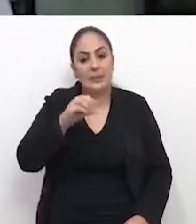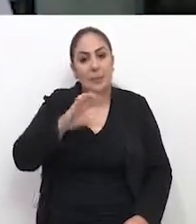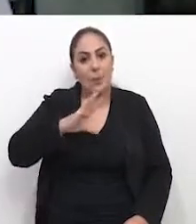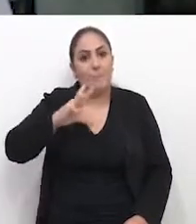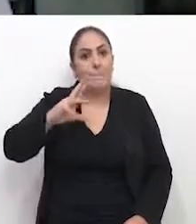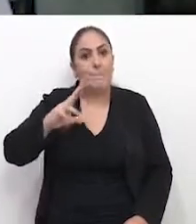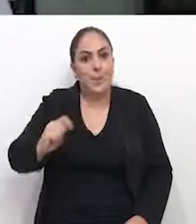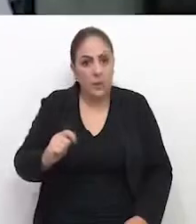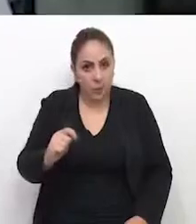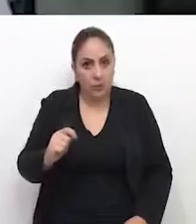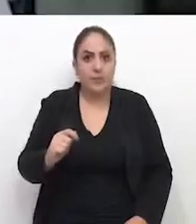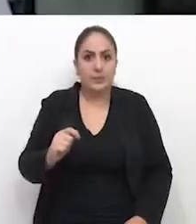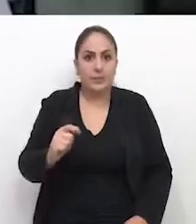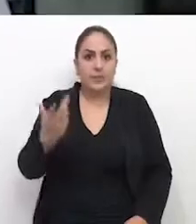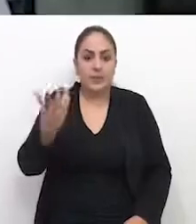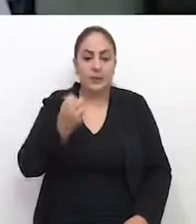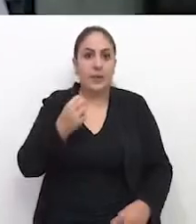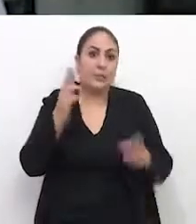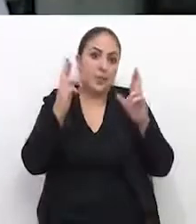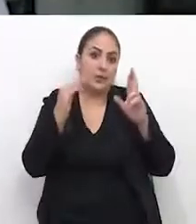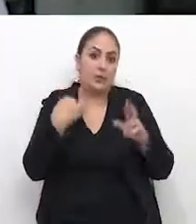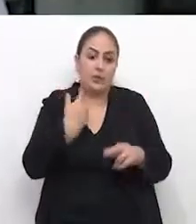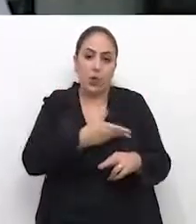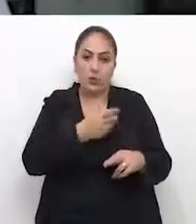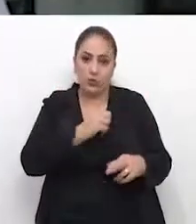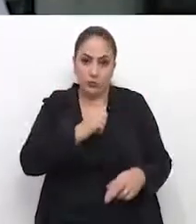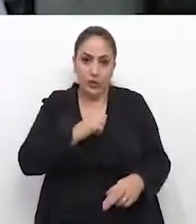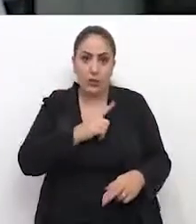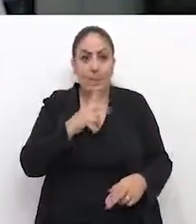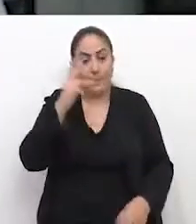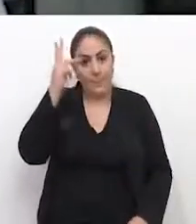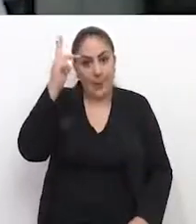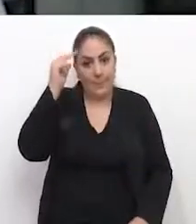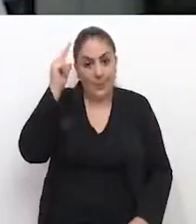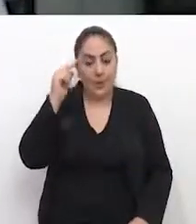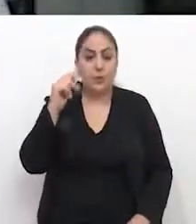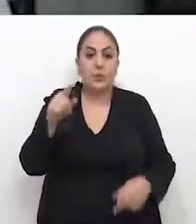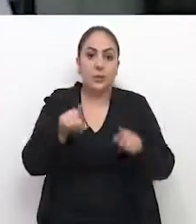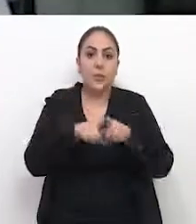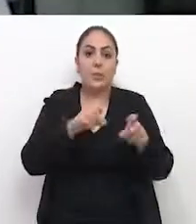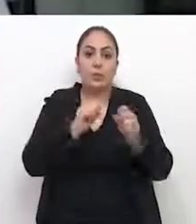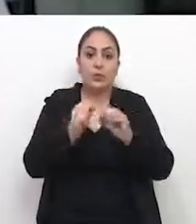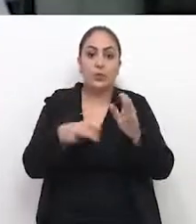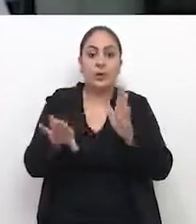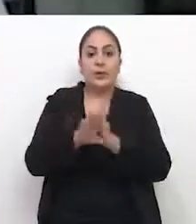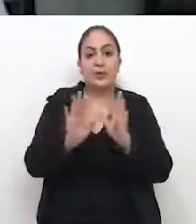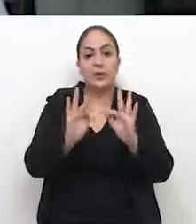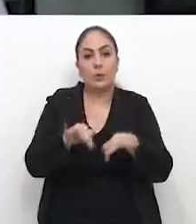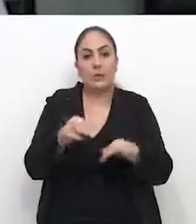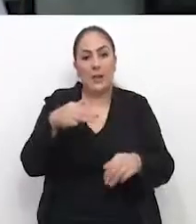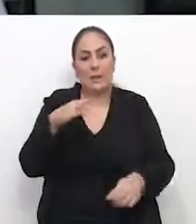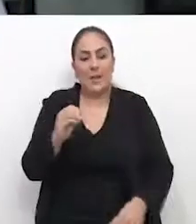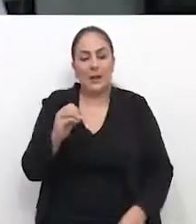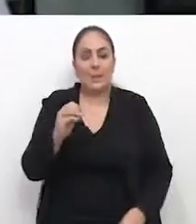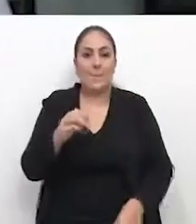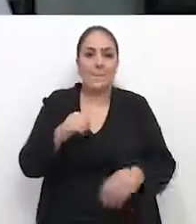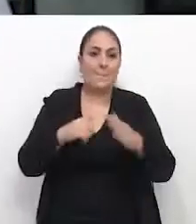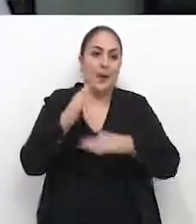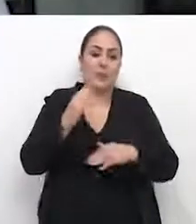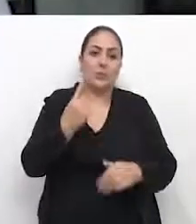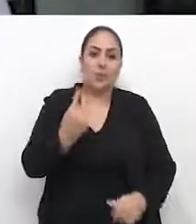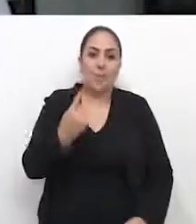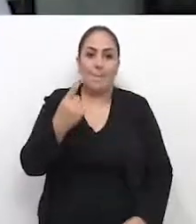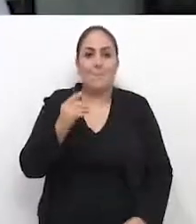700 milhões de queda de arrecadação, da expectativa que tínhamos da arrecadação para abril, e podemos chegar até o final do mês de maio